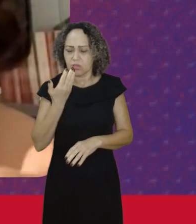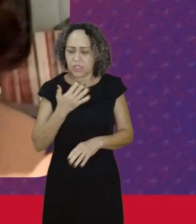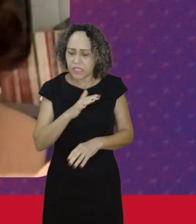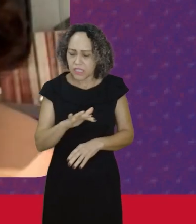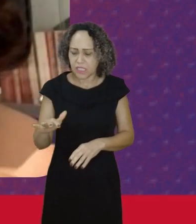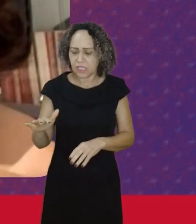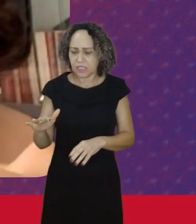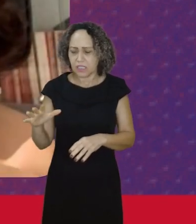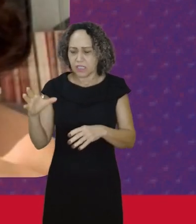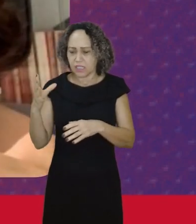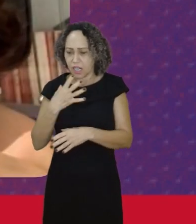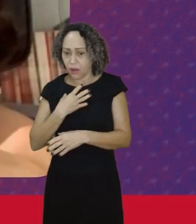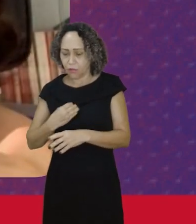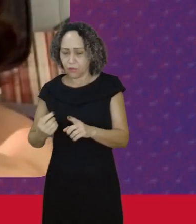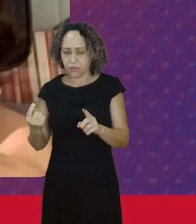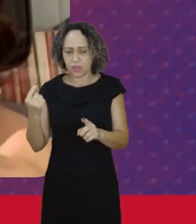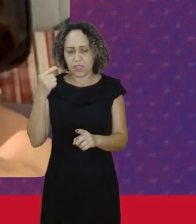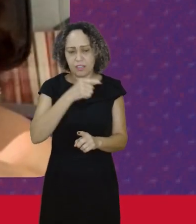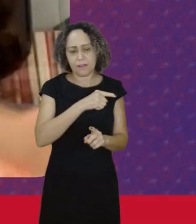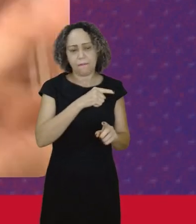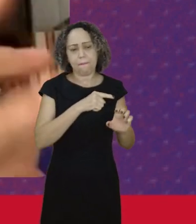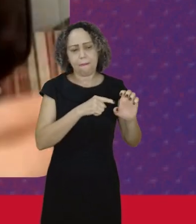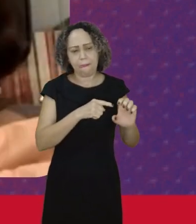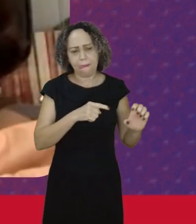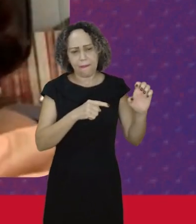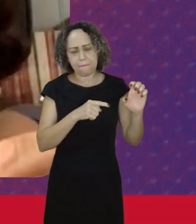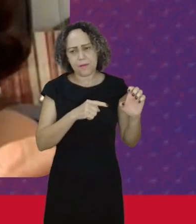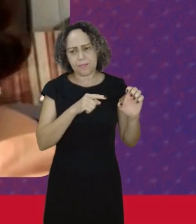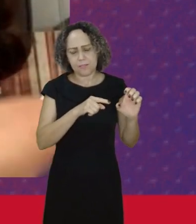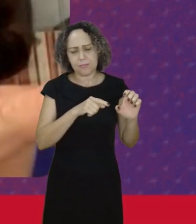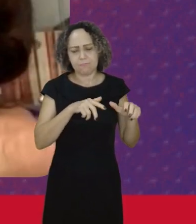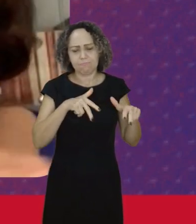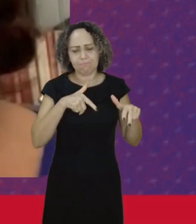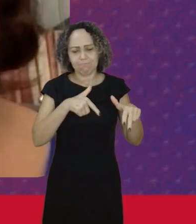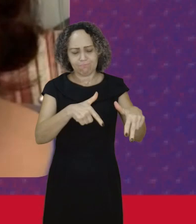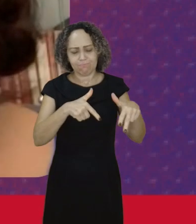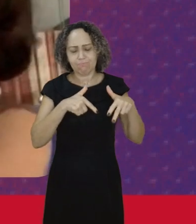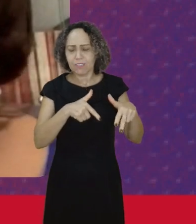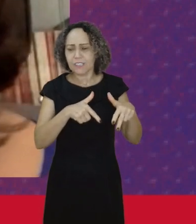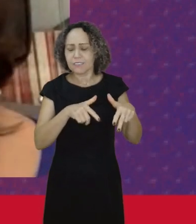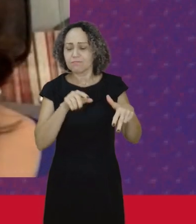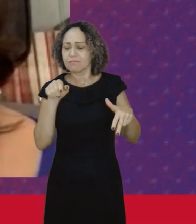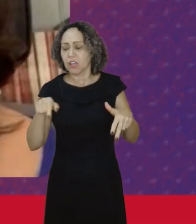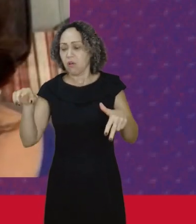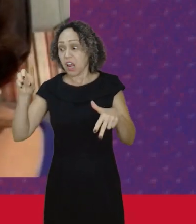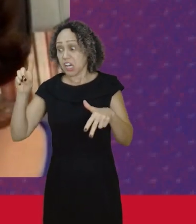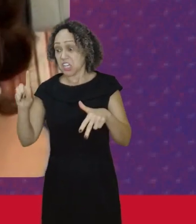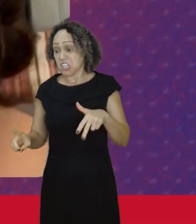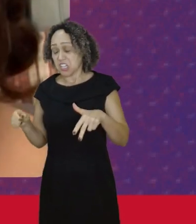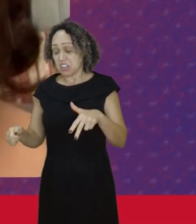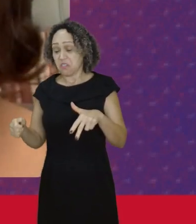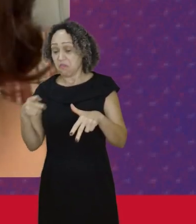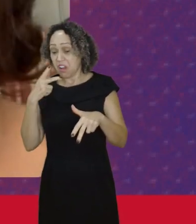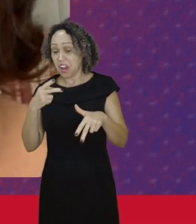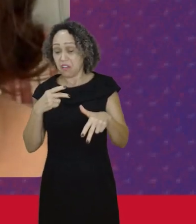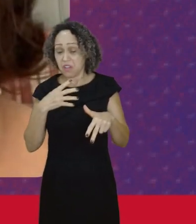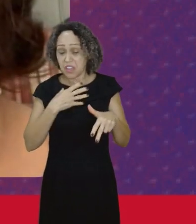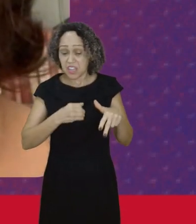eram entendidas como continuidade dos comunistas, ou seja, eram comunistas em potencial.